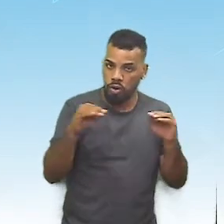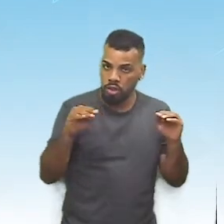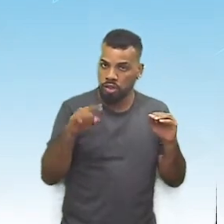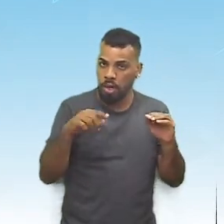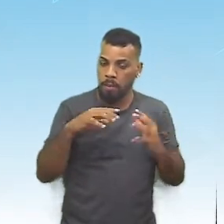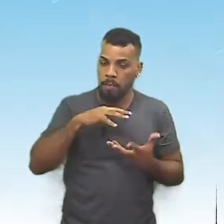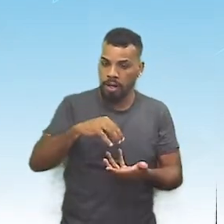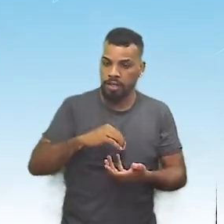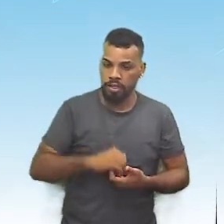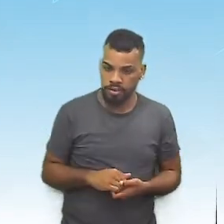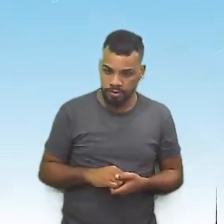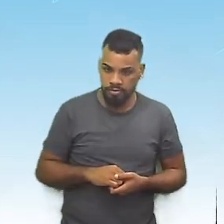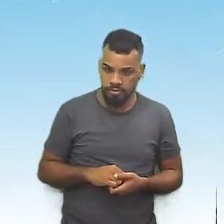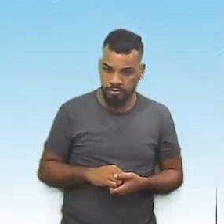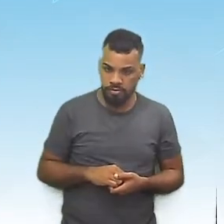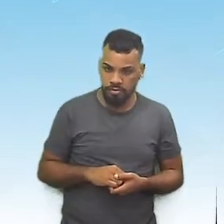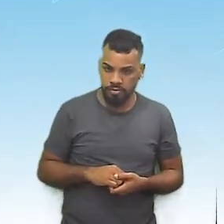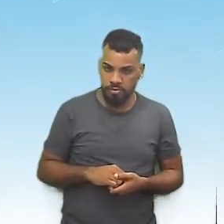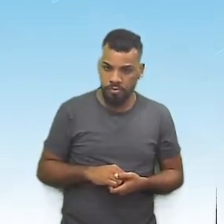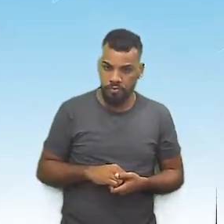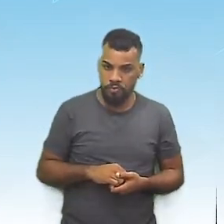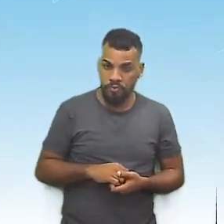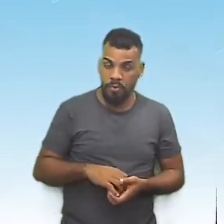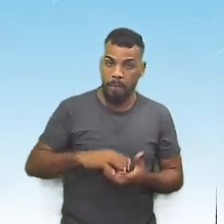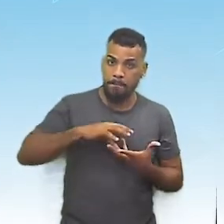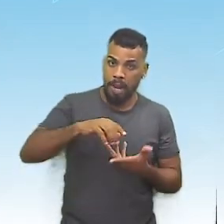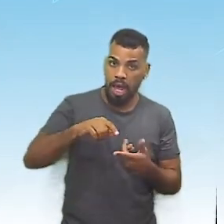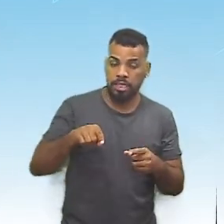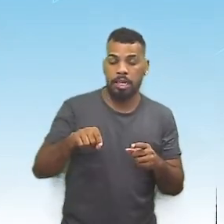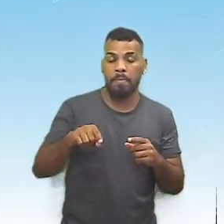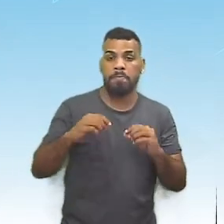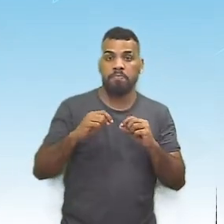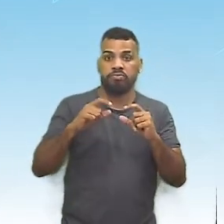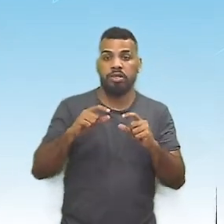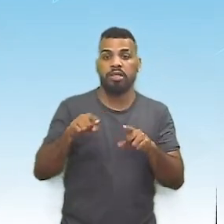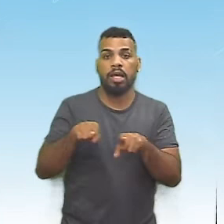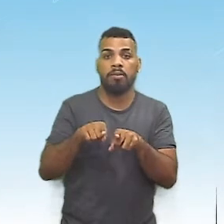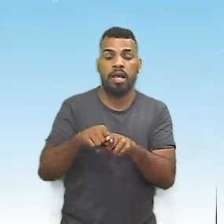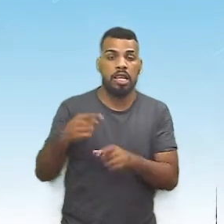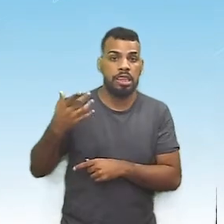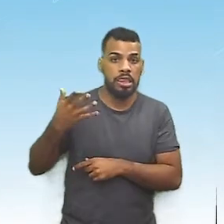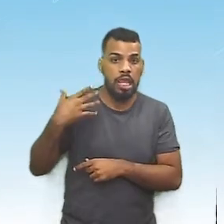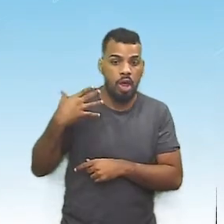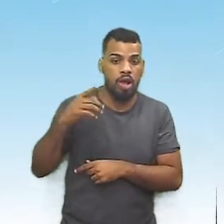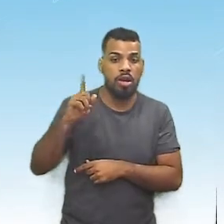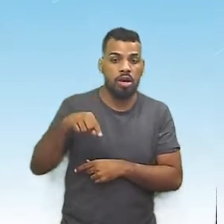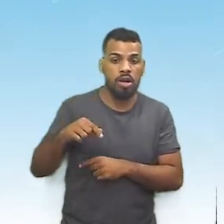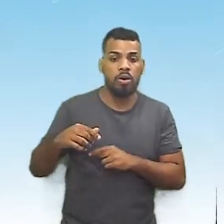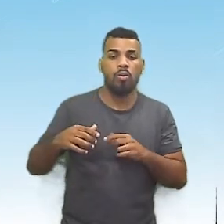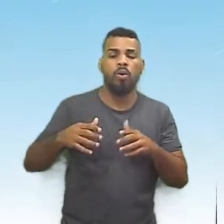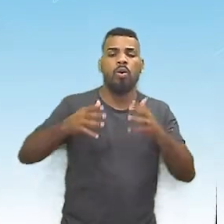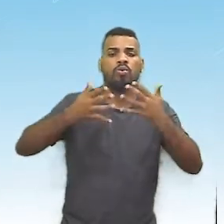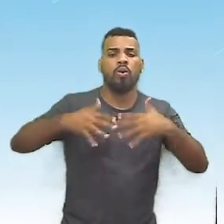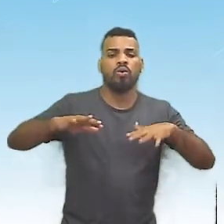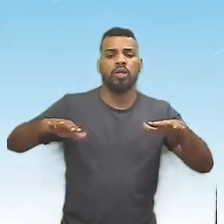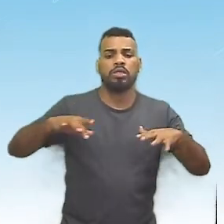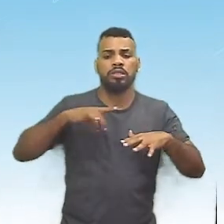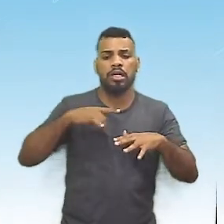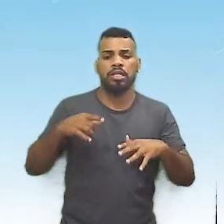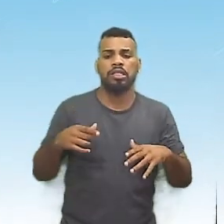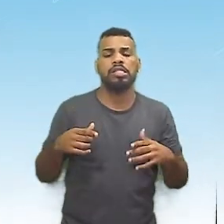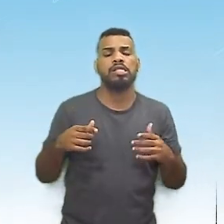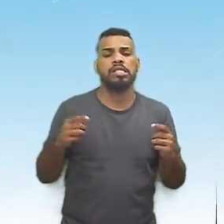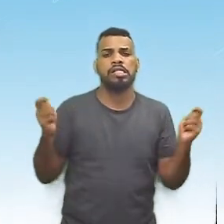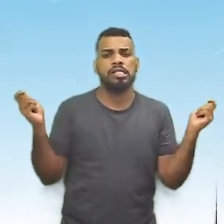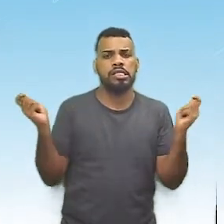virtude de sua grande massa e calor específico, os oceanos são dotados de uma enorme